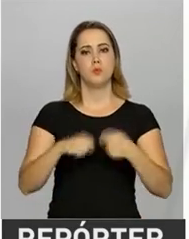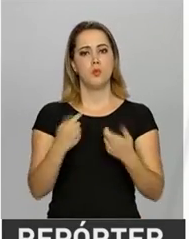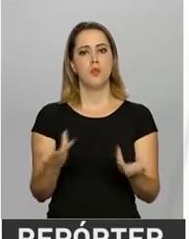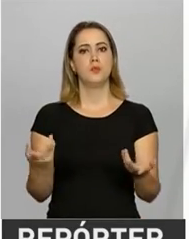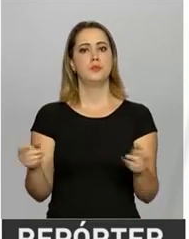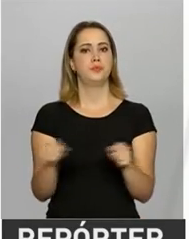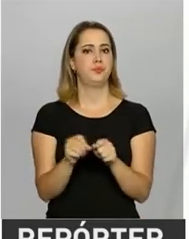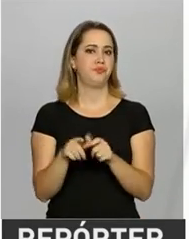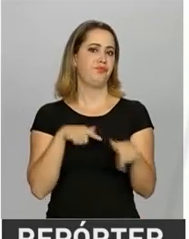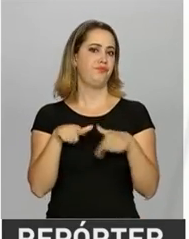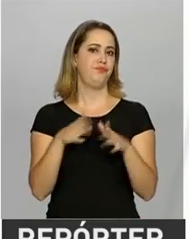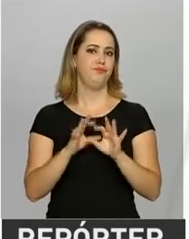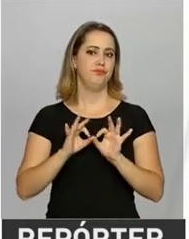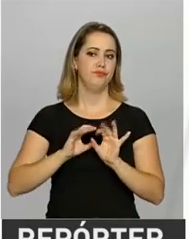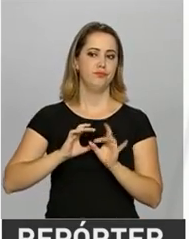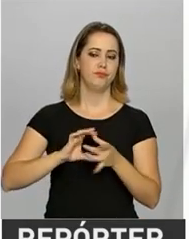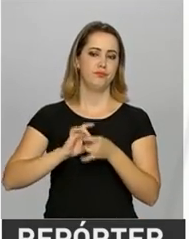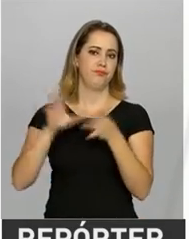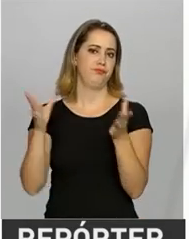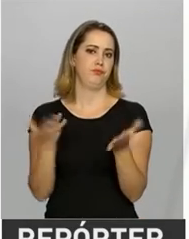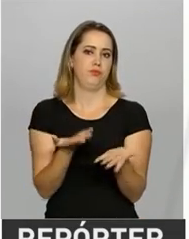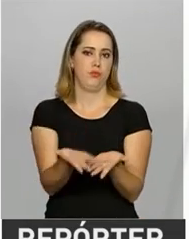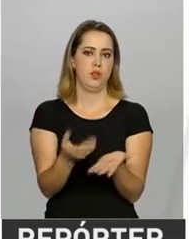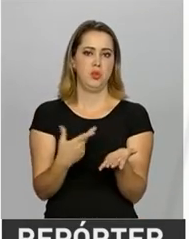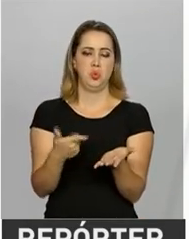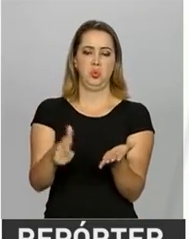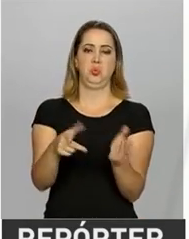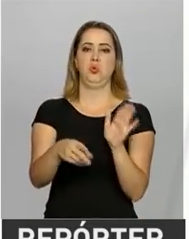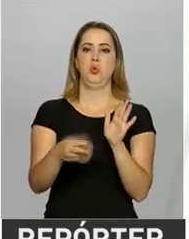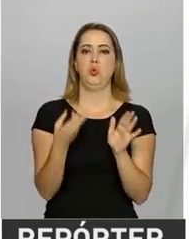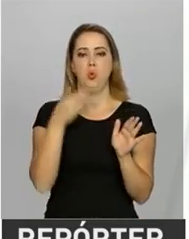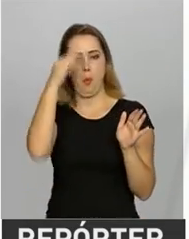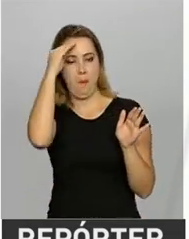fazer as suas ações independentemente do da legislação da lei diz de controles